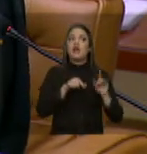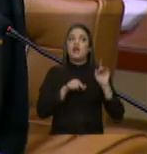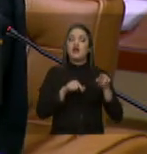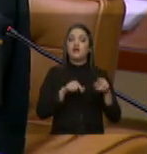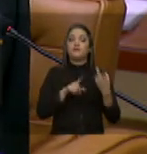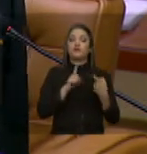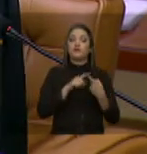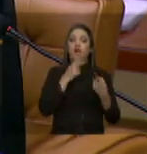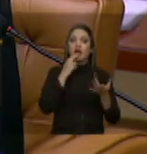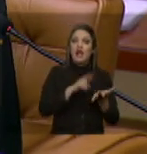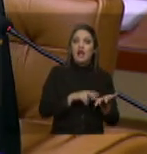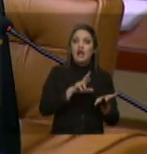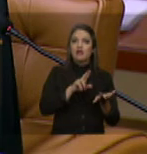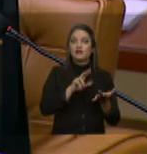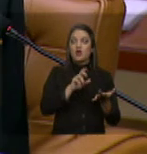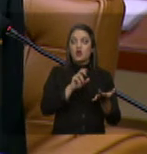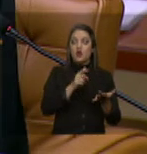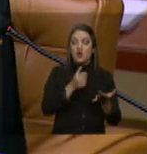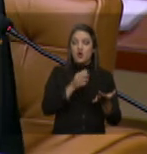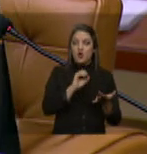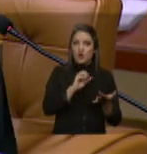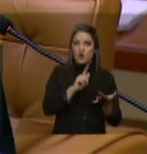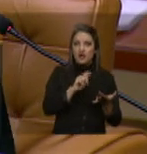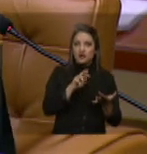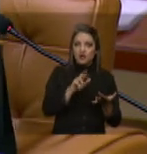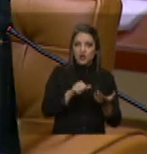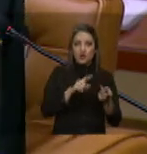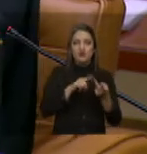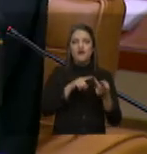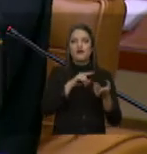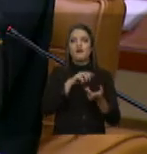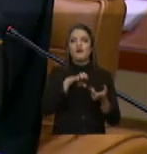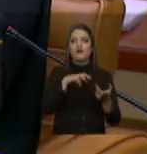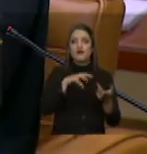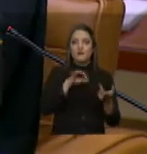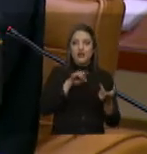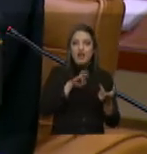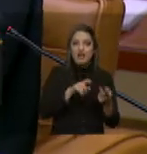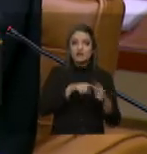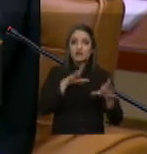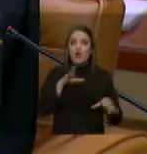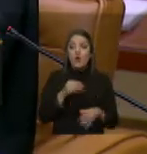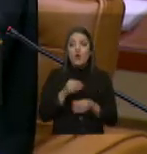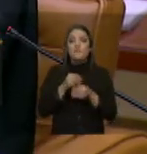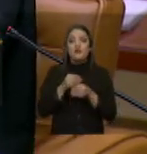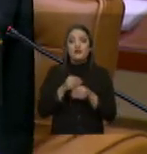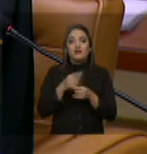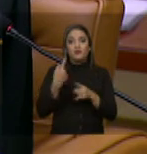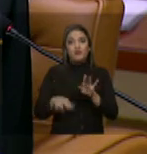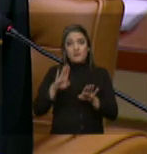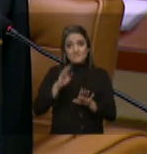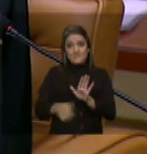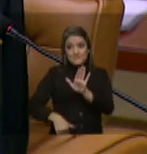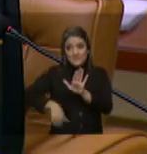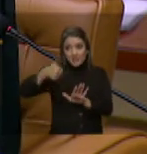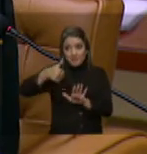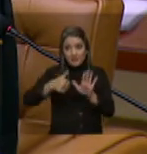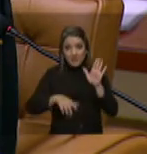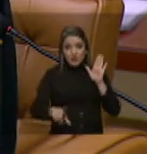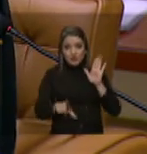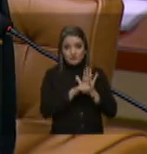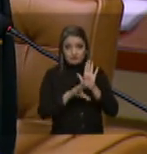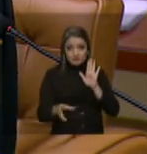é que o marketing da internet nessas requisições diretas nós temos que tomar cuidado para não utilizar a